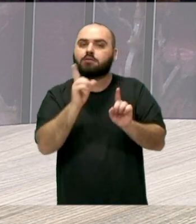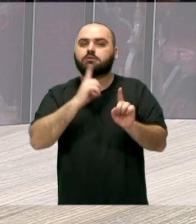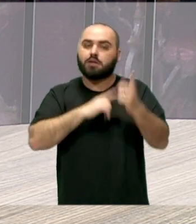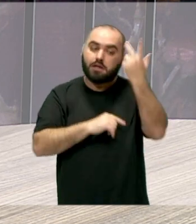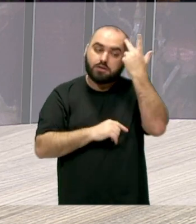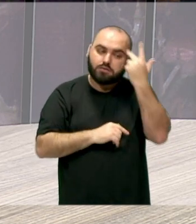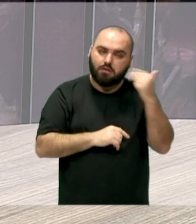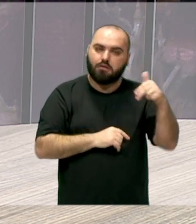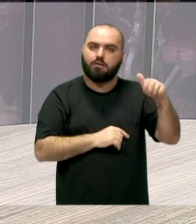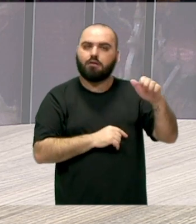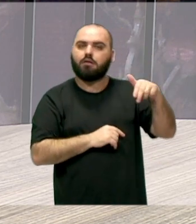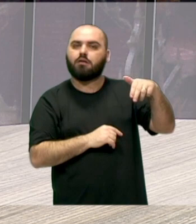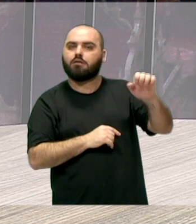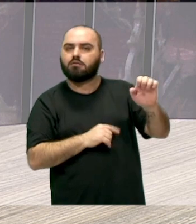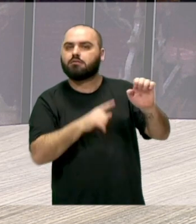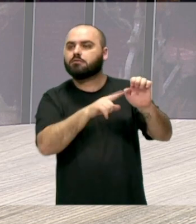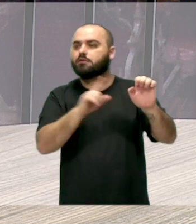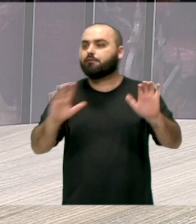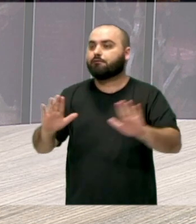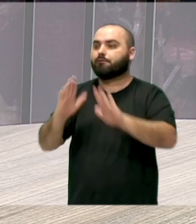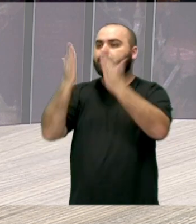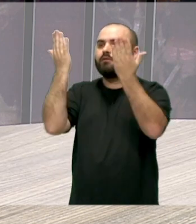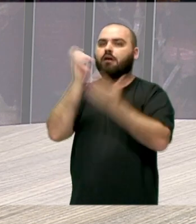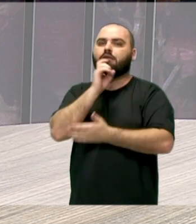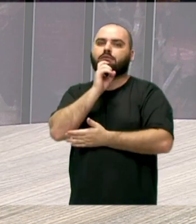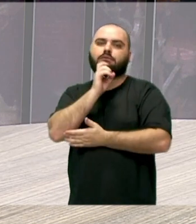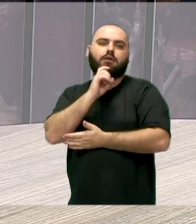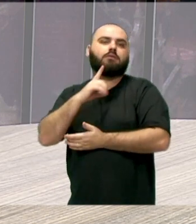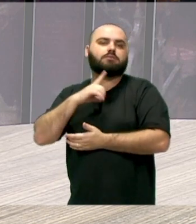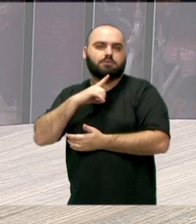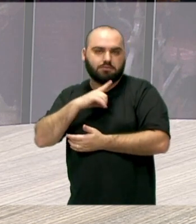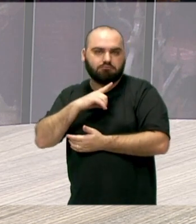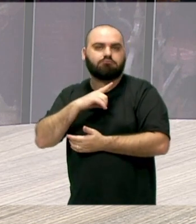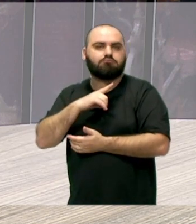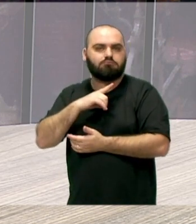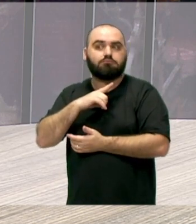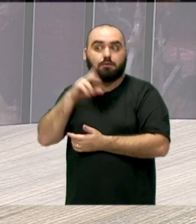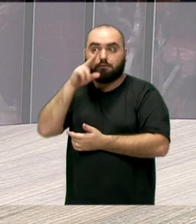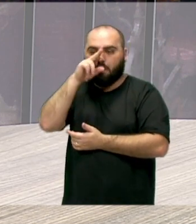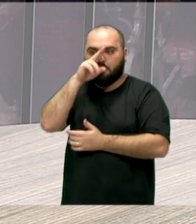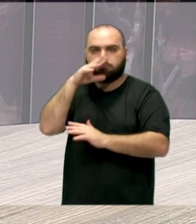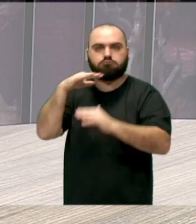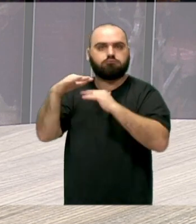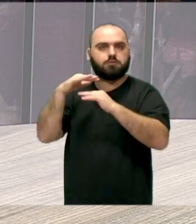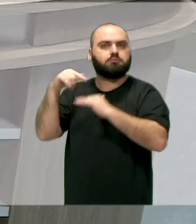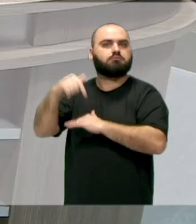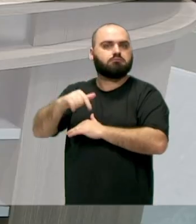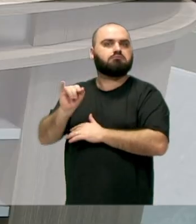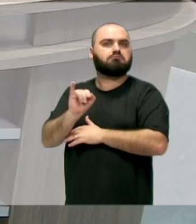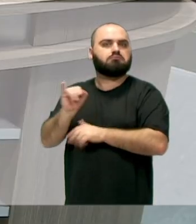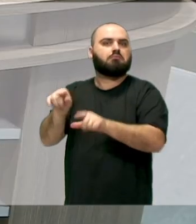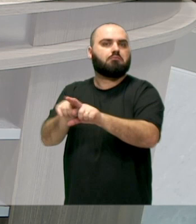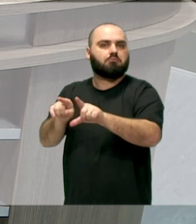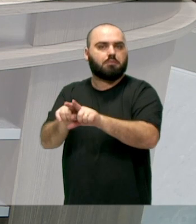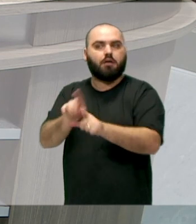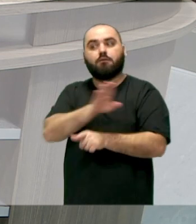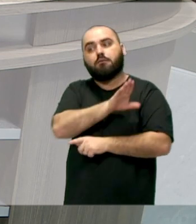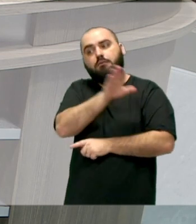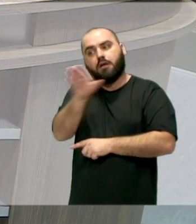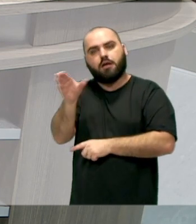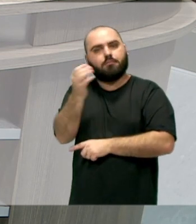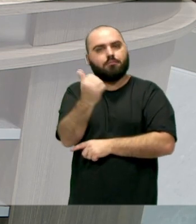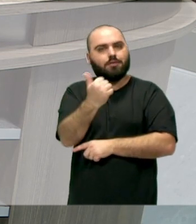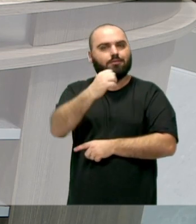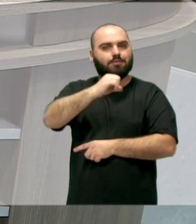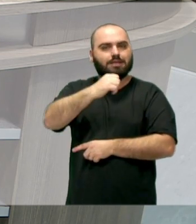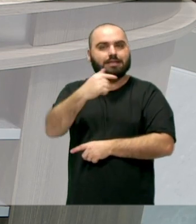Nene, tem a história dos festivais de inverno, que também, né, foi muito forte esse movimento todo. Então, a gente vai lá na década de